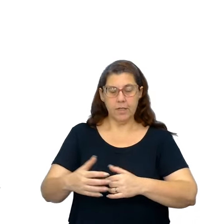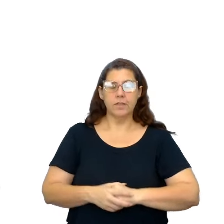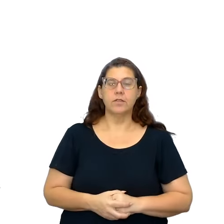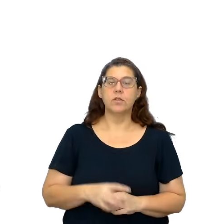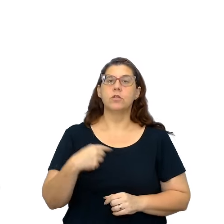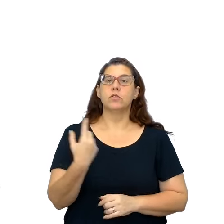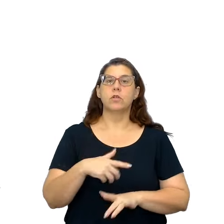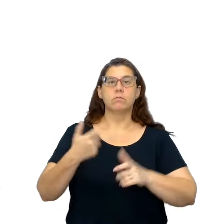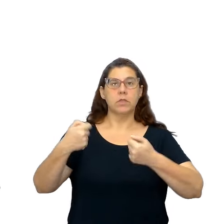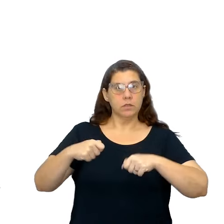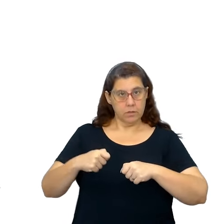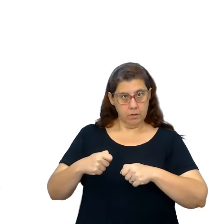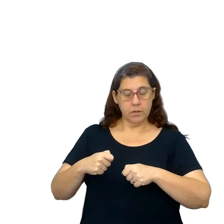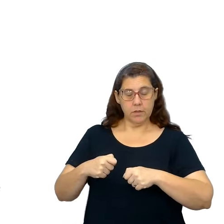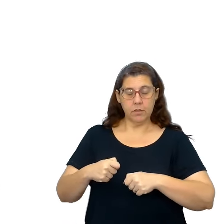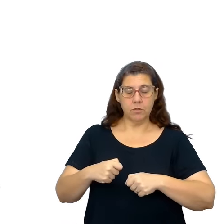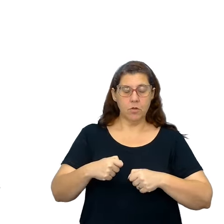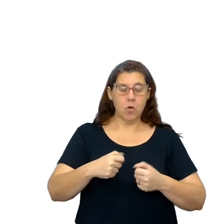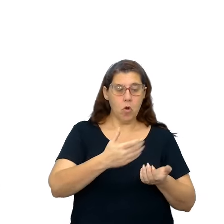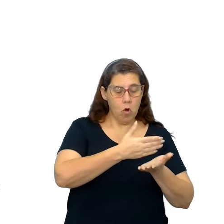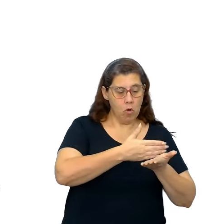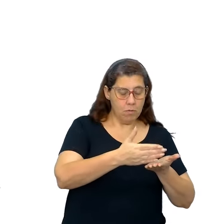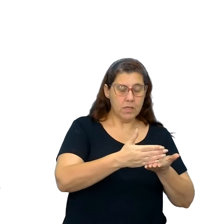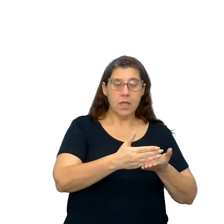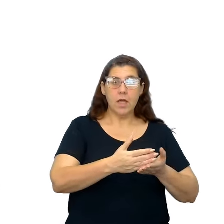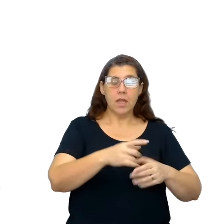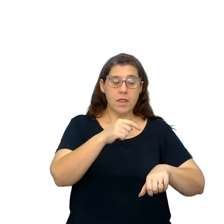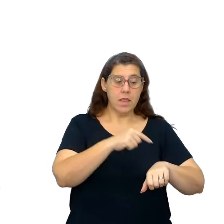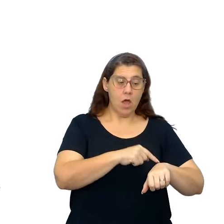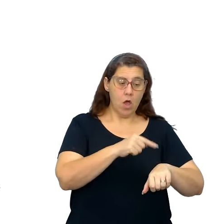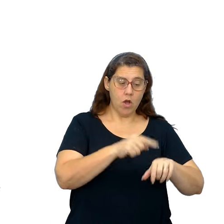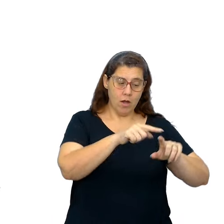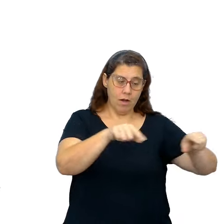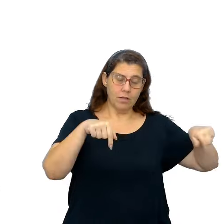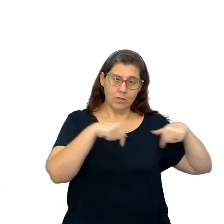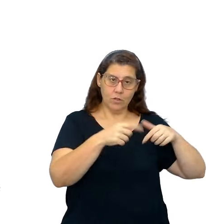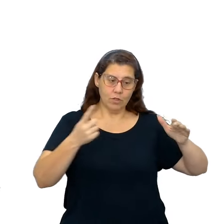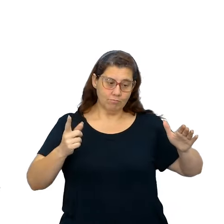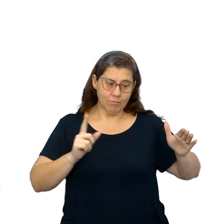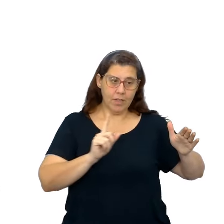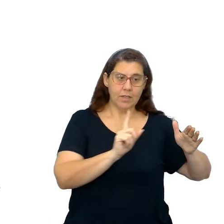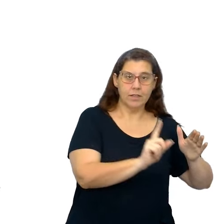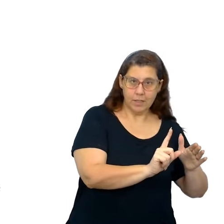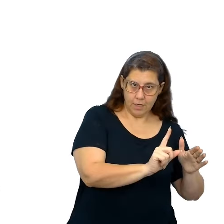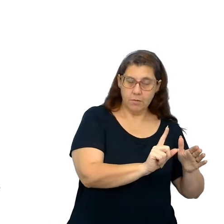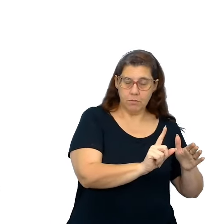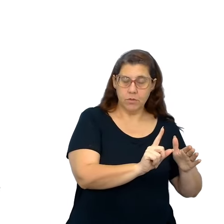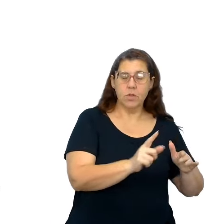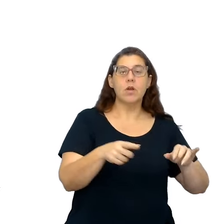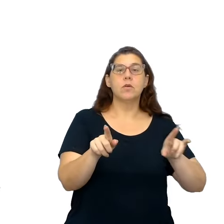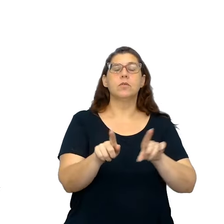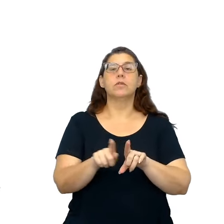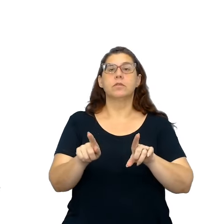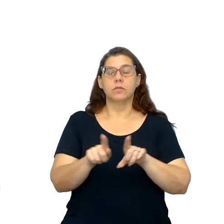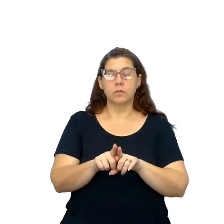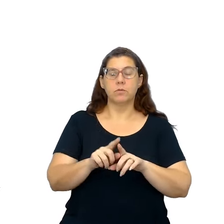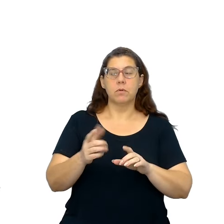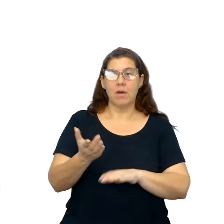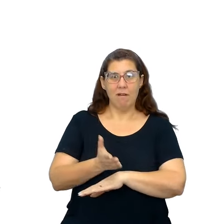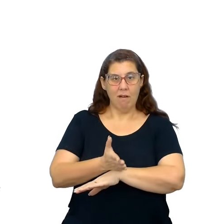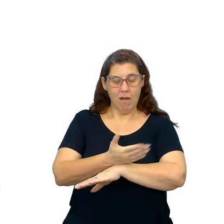nós precisamos trabalhar desde a hora que nós entramos em sala de aula, né, ou até mesmo